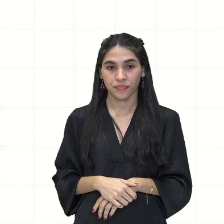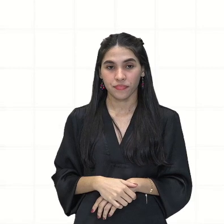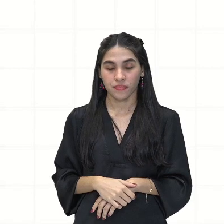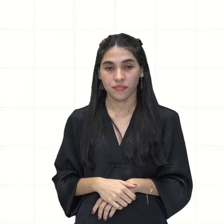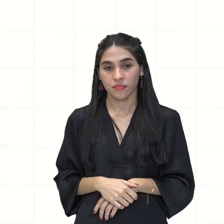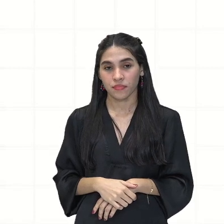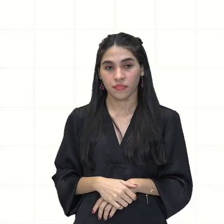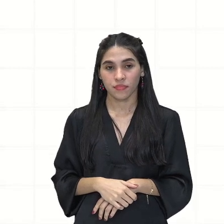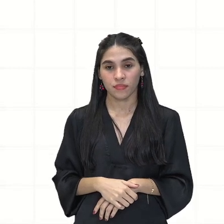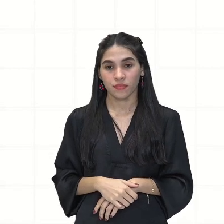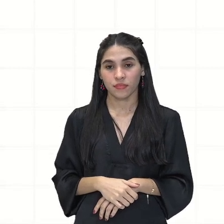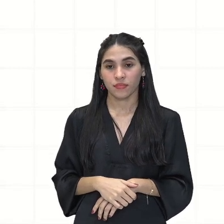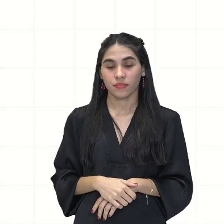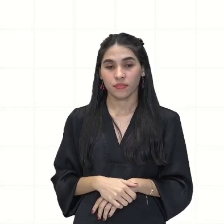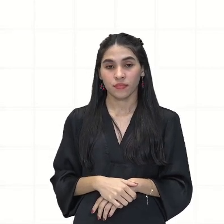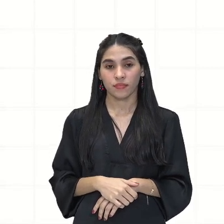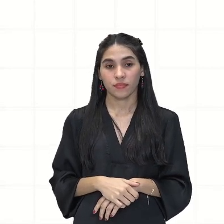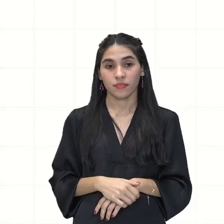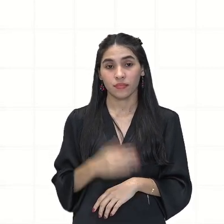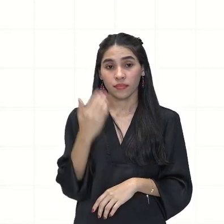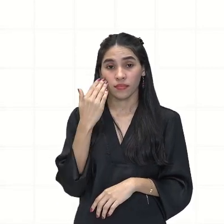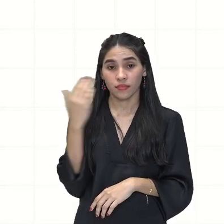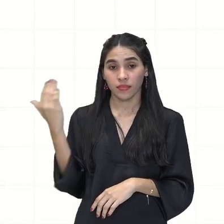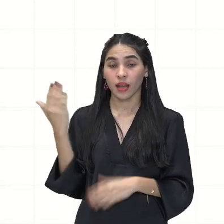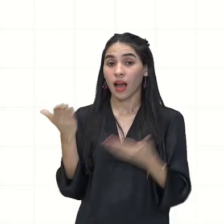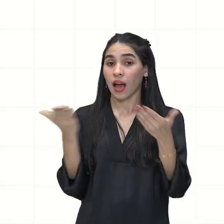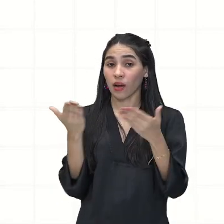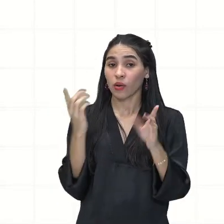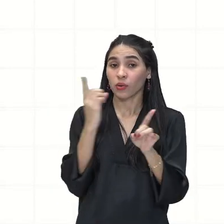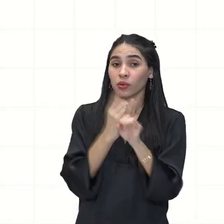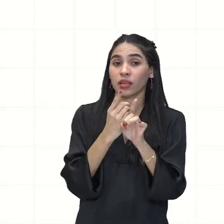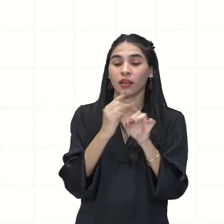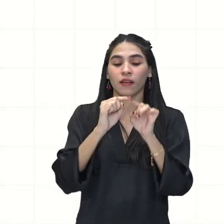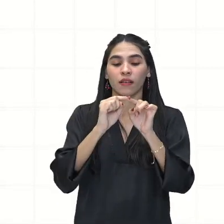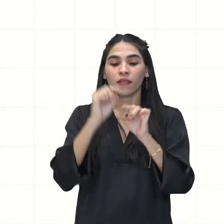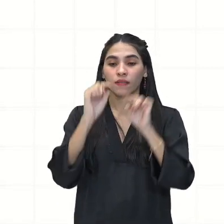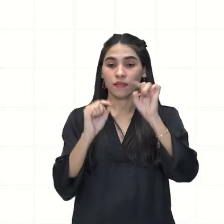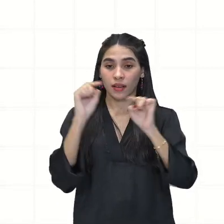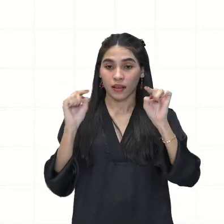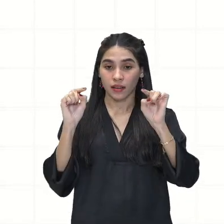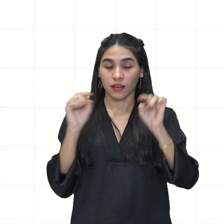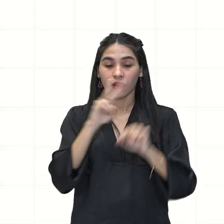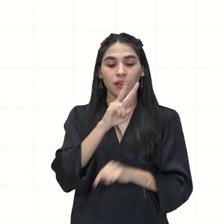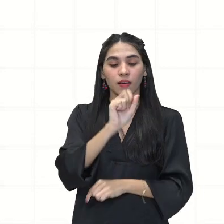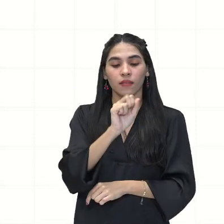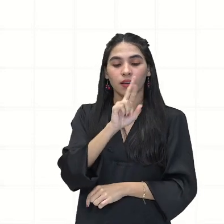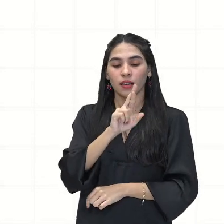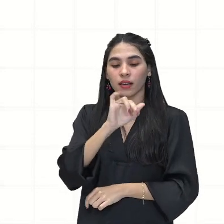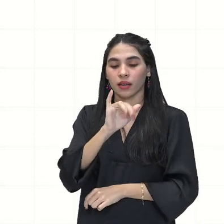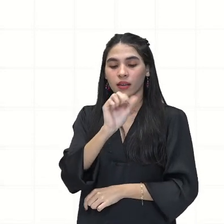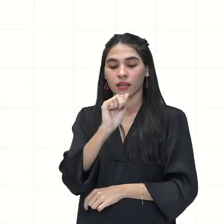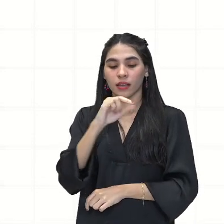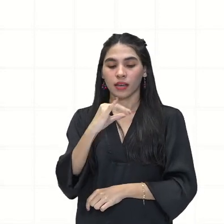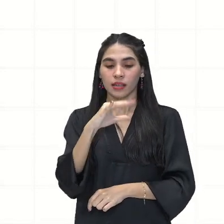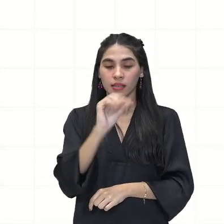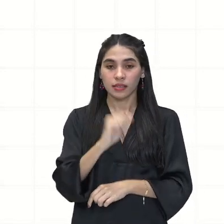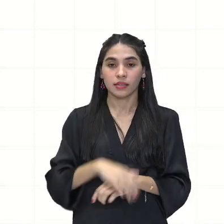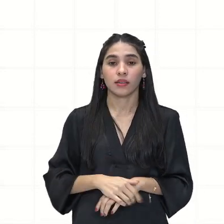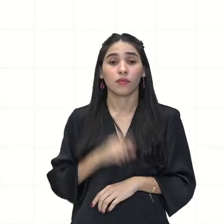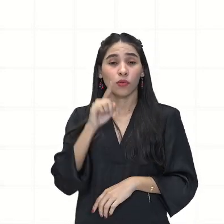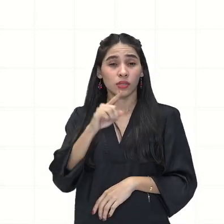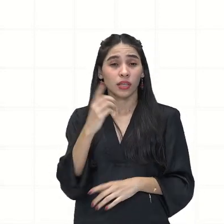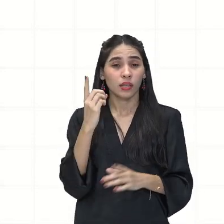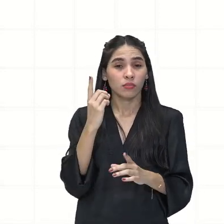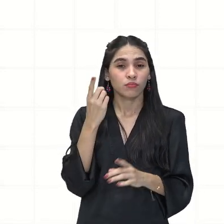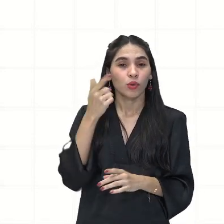então, passar para a variância. Para calcular a variância da quantidade de alunos acima da média em